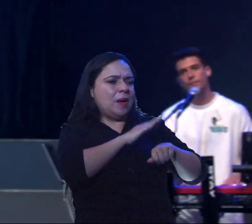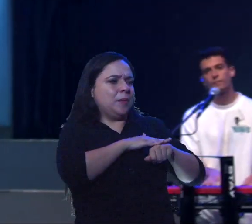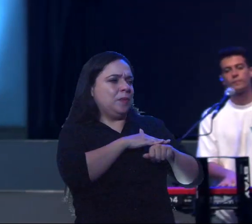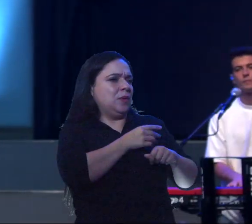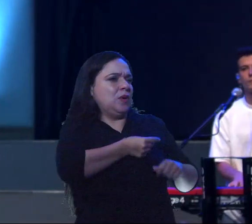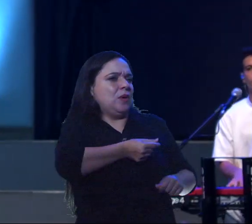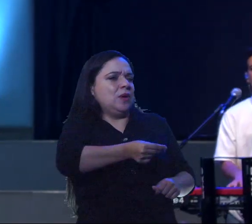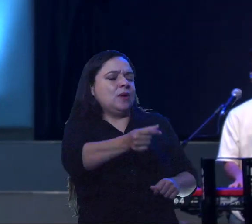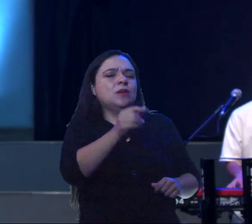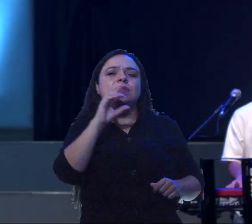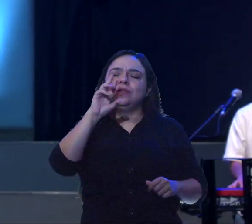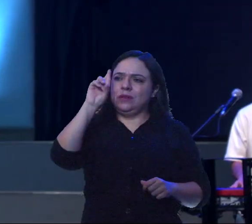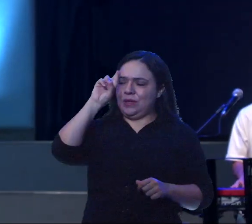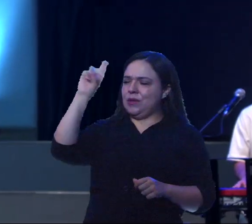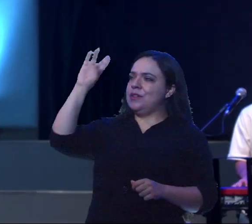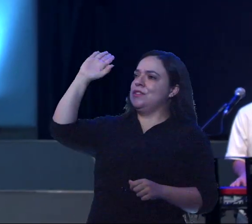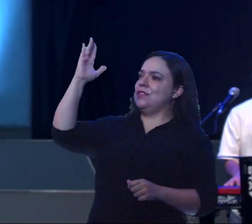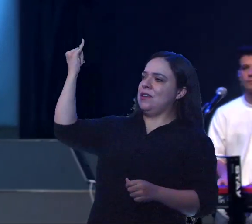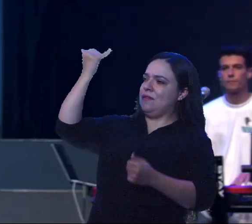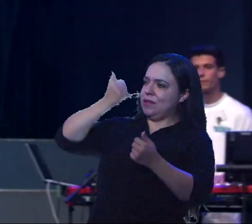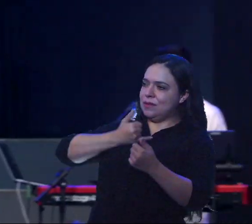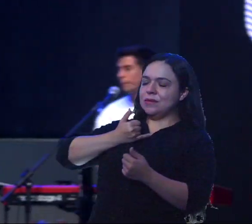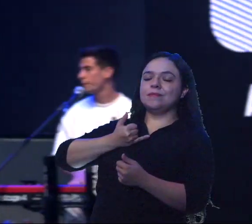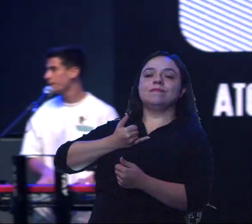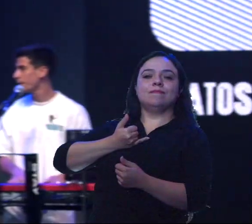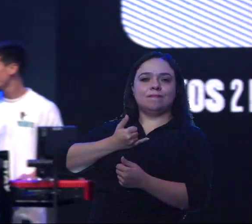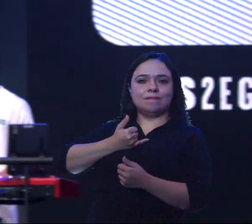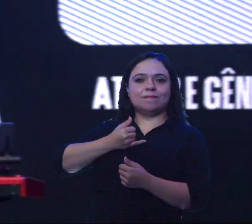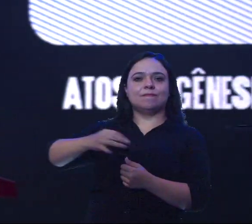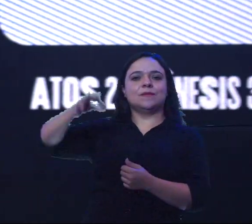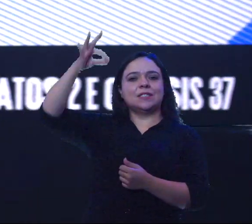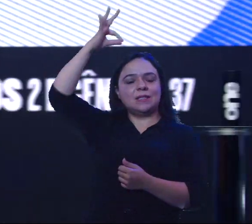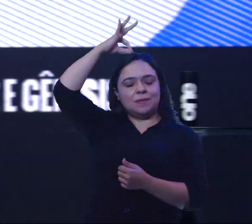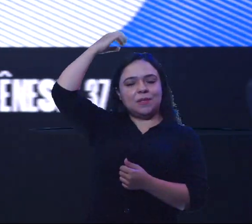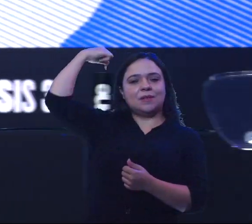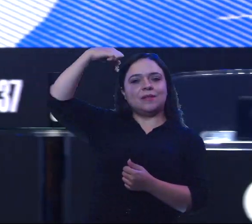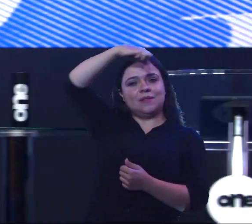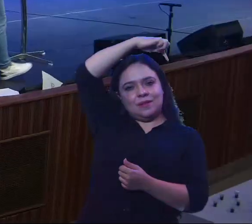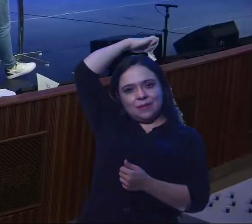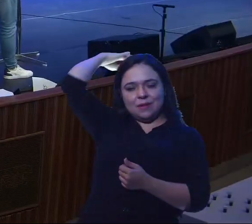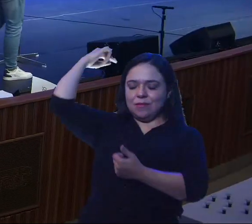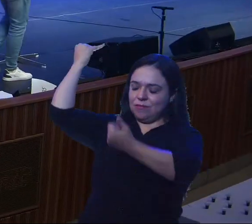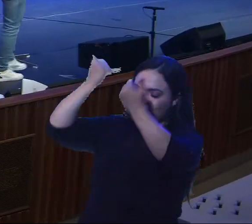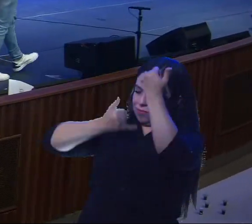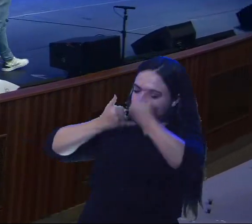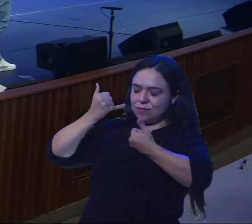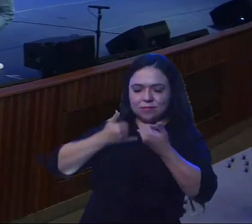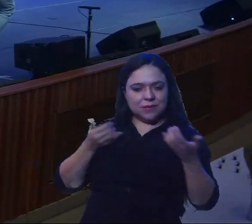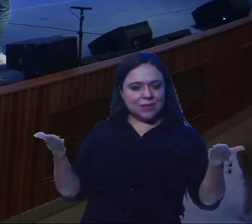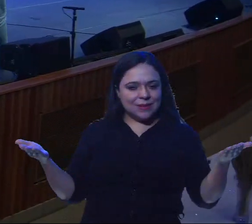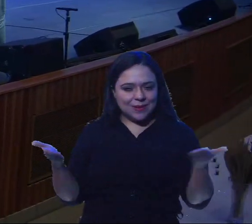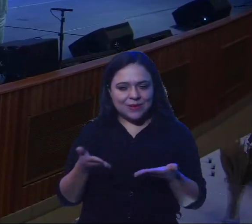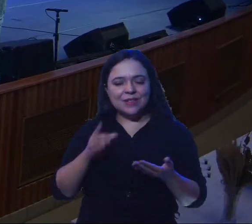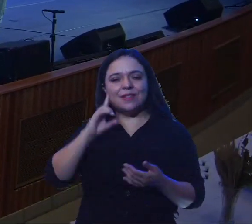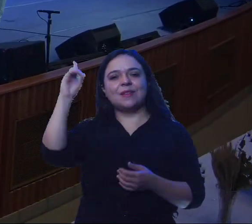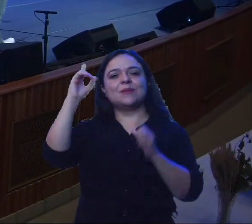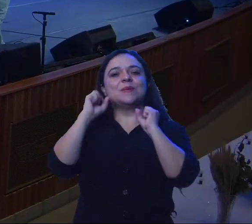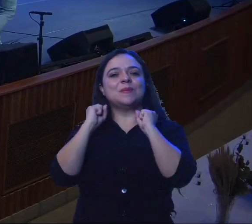falou, e eu tenho certeza que o Espírito ministrou de formas completamente diferentes hoje nesse lugar aqui, que Deus vai usar a tua